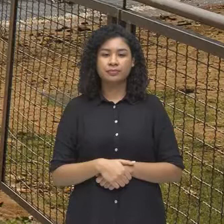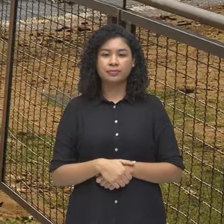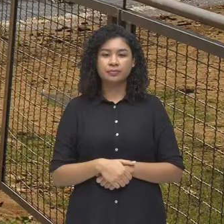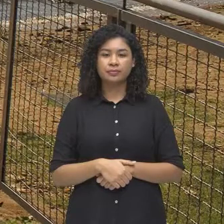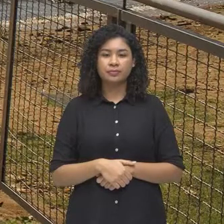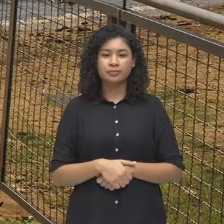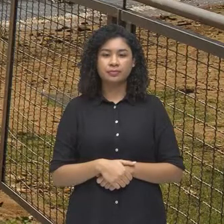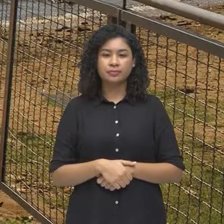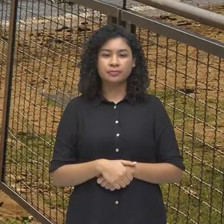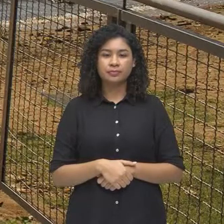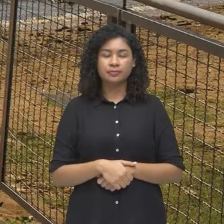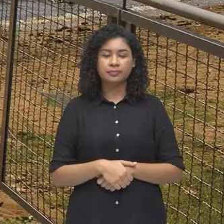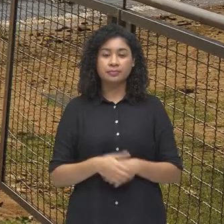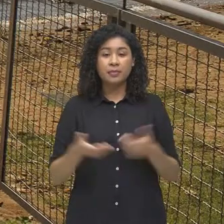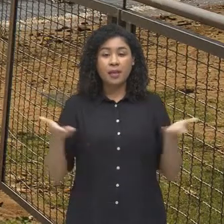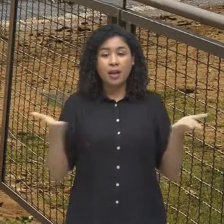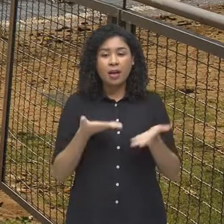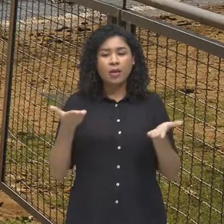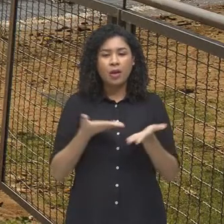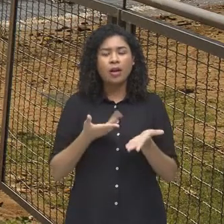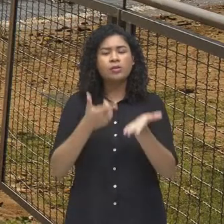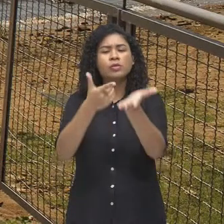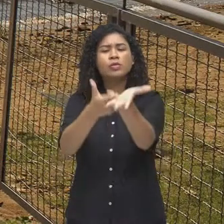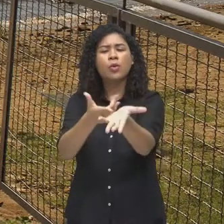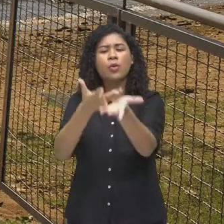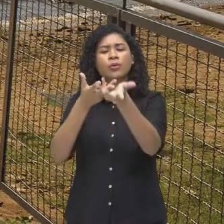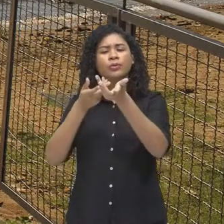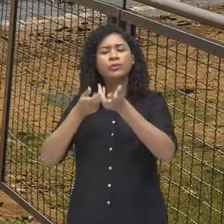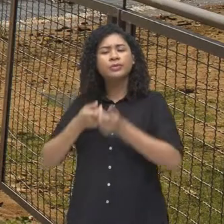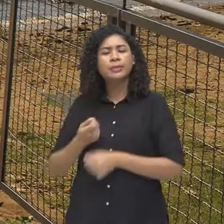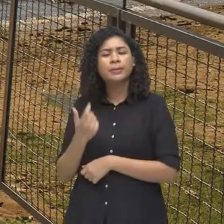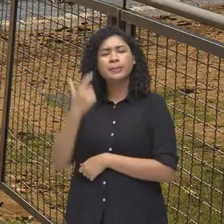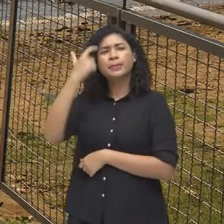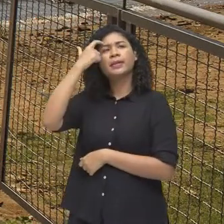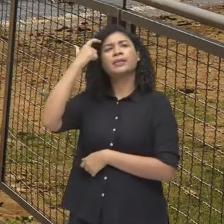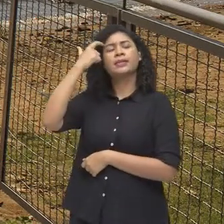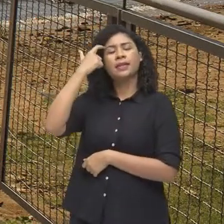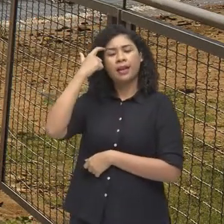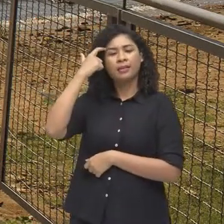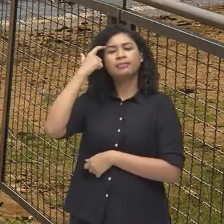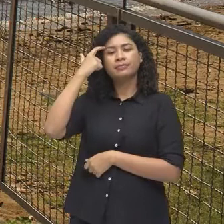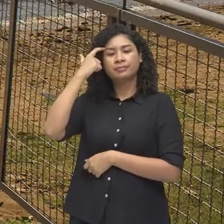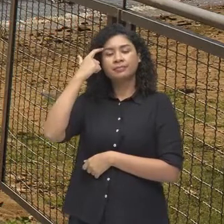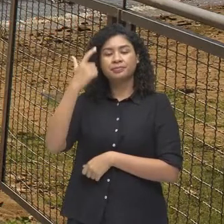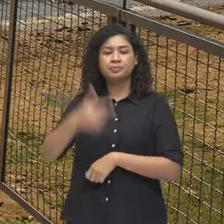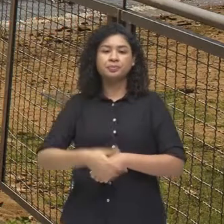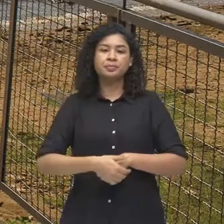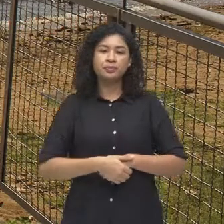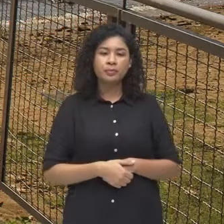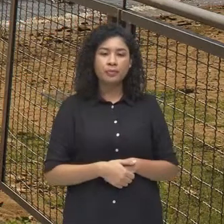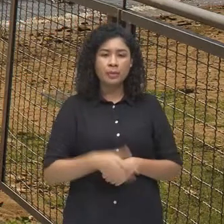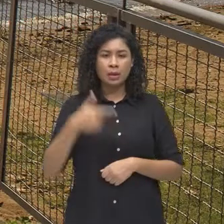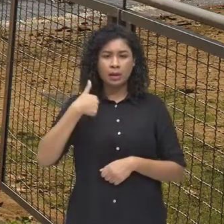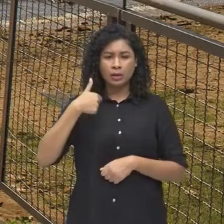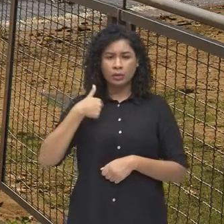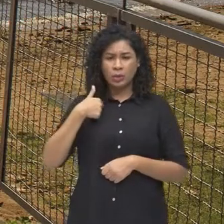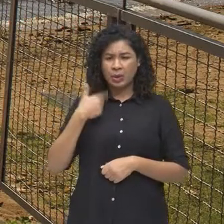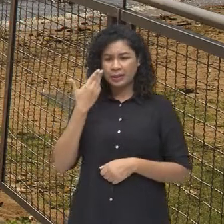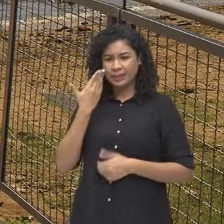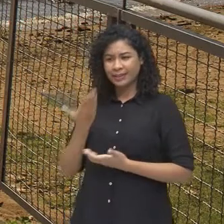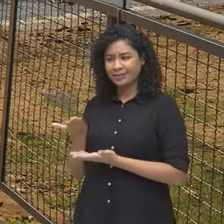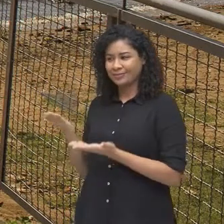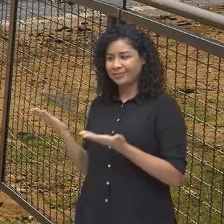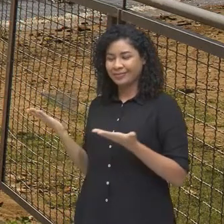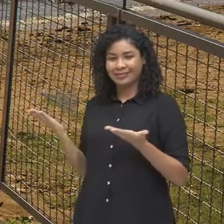E aqui eu quero te convidar a pensar as construções humanas. Eu estou aqui em cima dessa ponte bonita, né? Uma ponte que